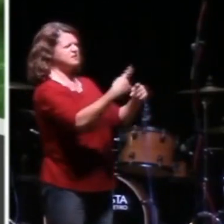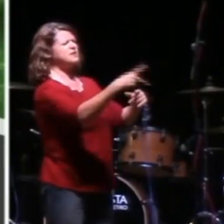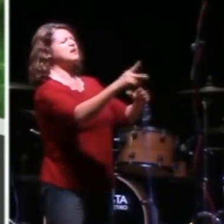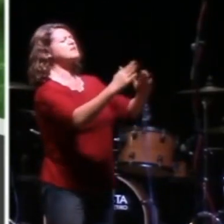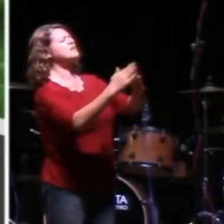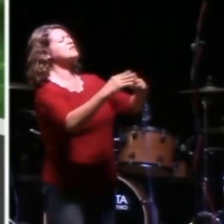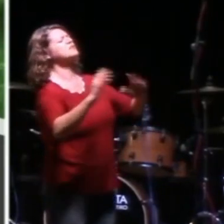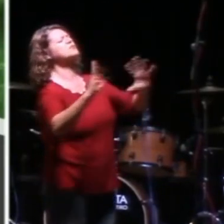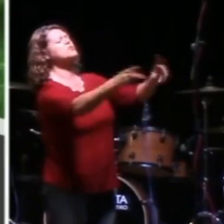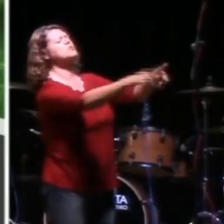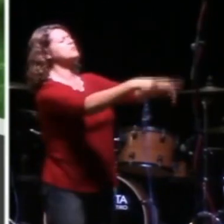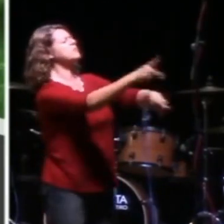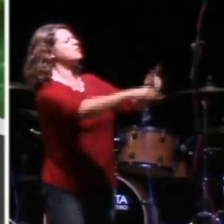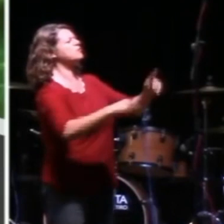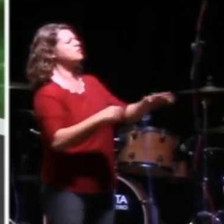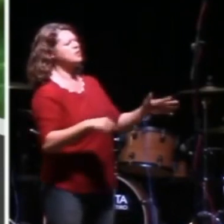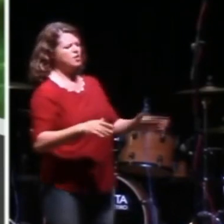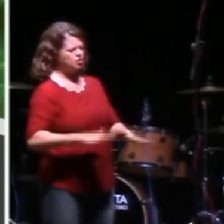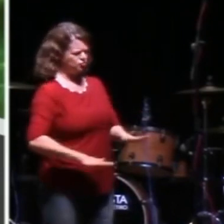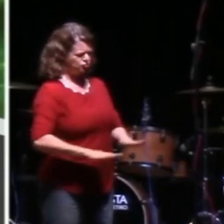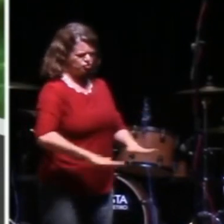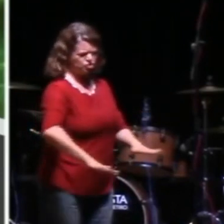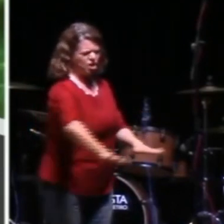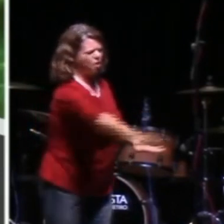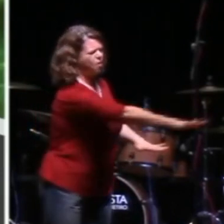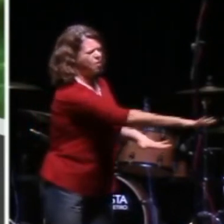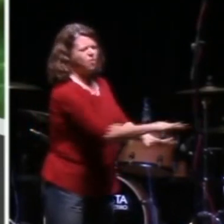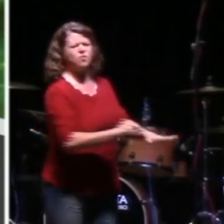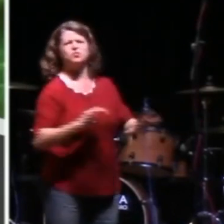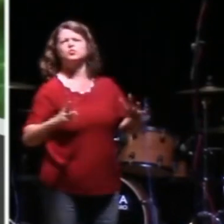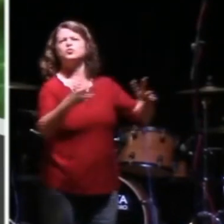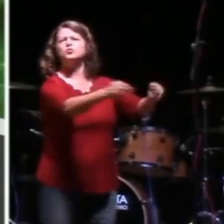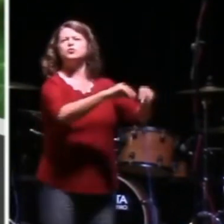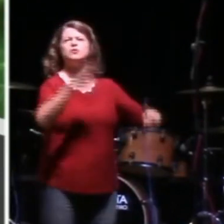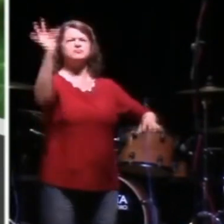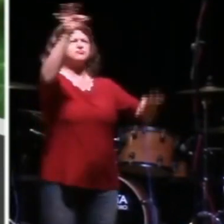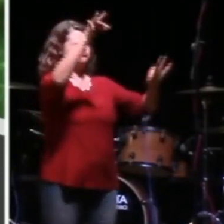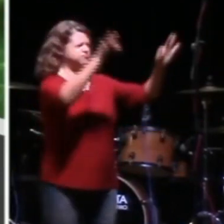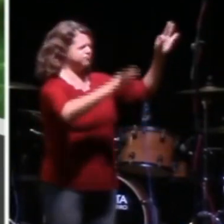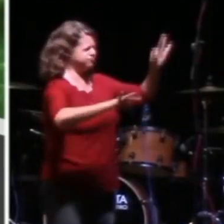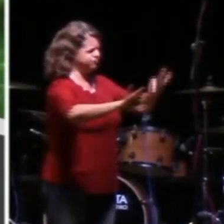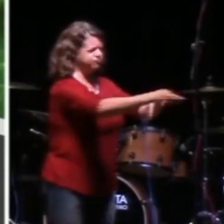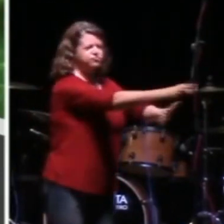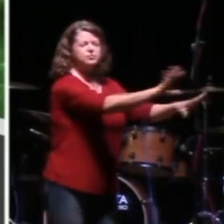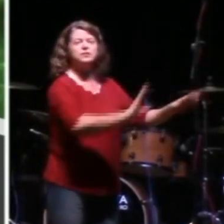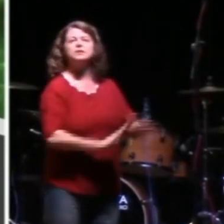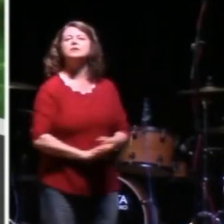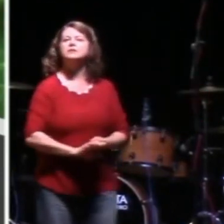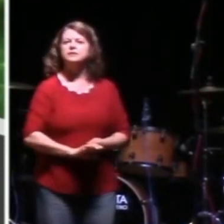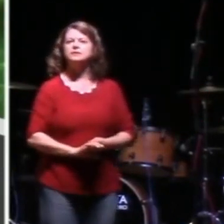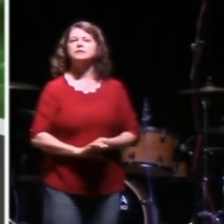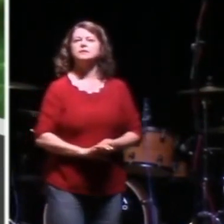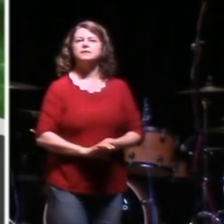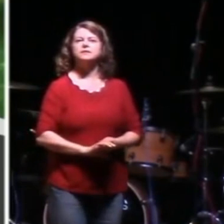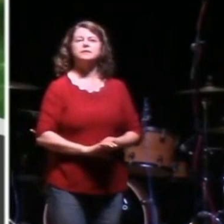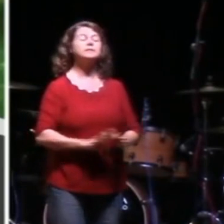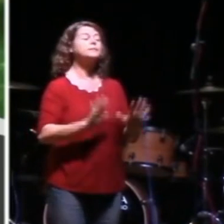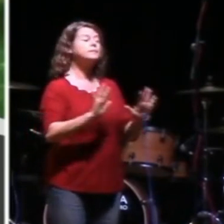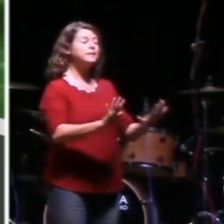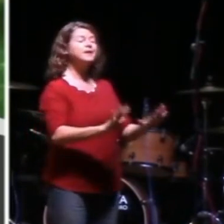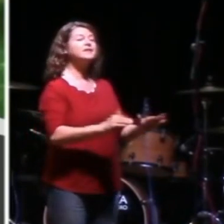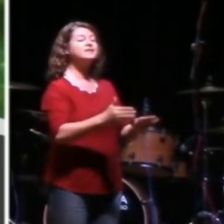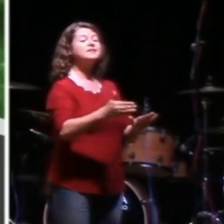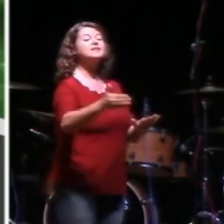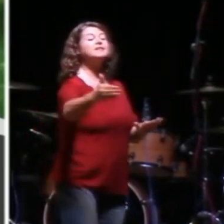chão que pisam se encheram de moscas mas naquele dia tratarei de maneira diferente a terra de cozen